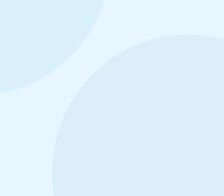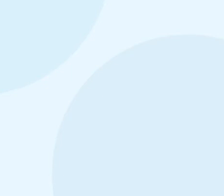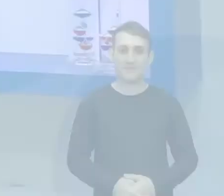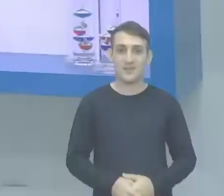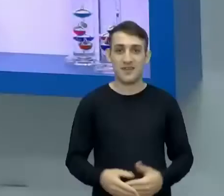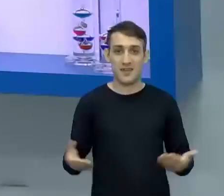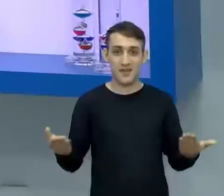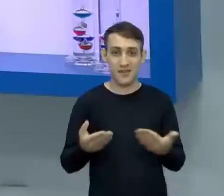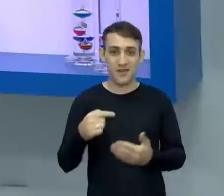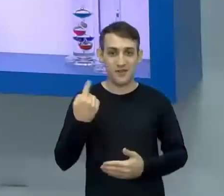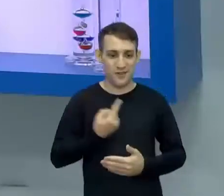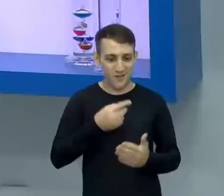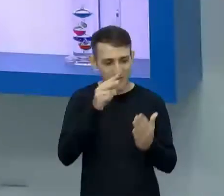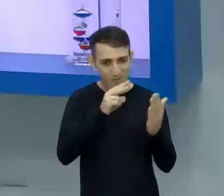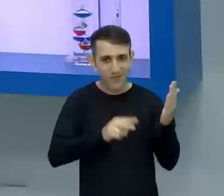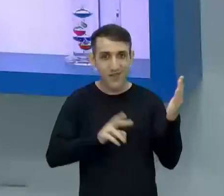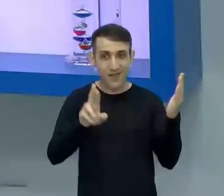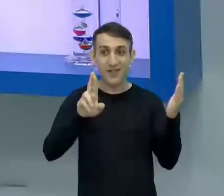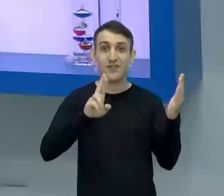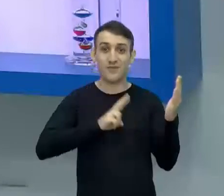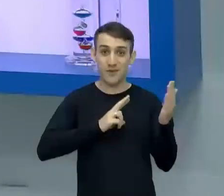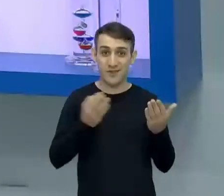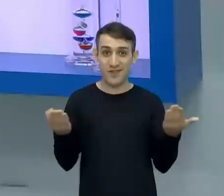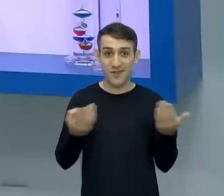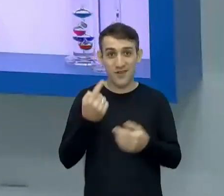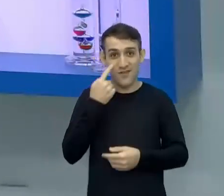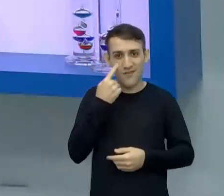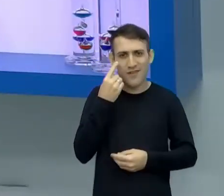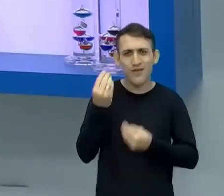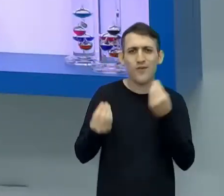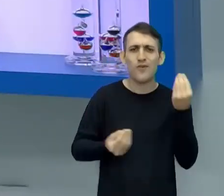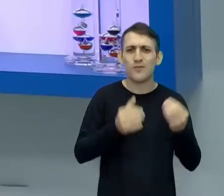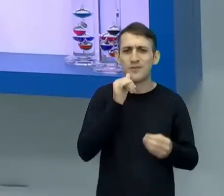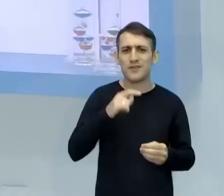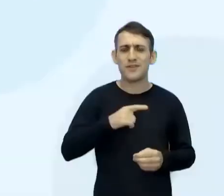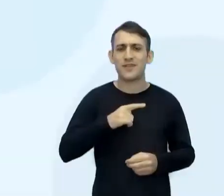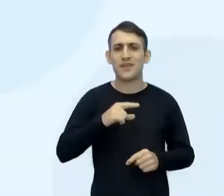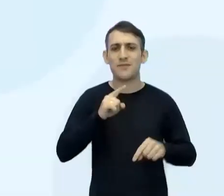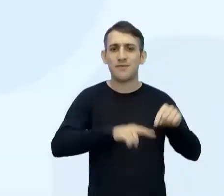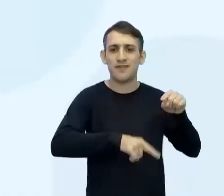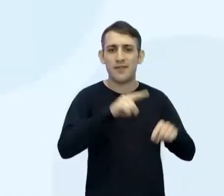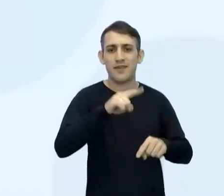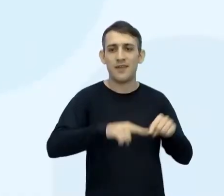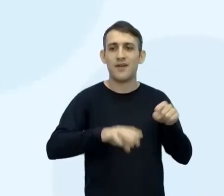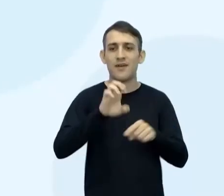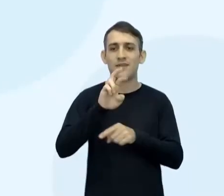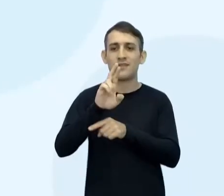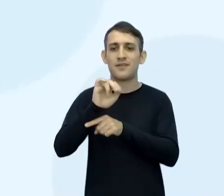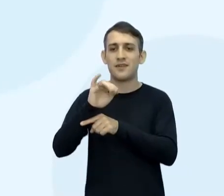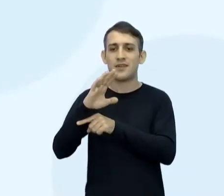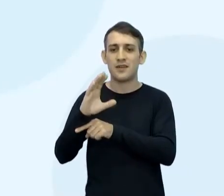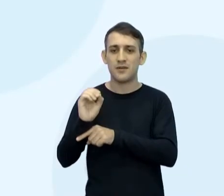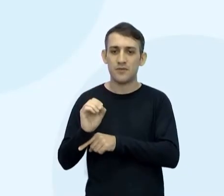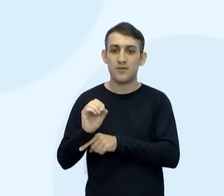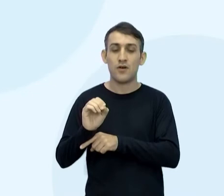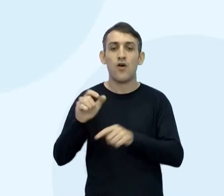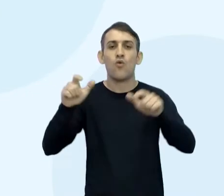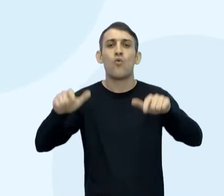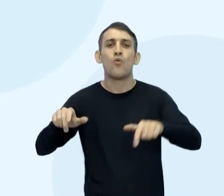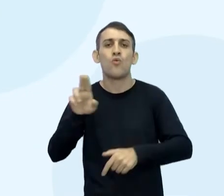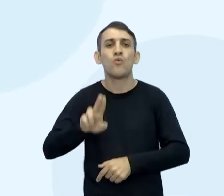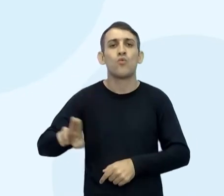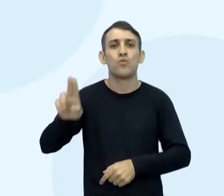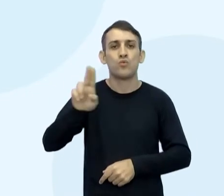Então vamos conferir a resposta, gente? Vamos conferir lá onde que aparece aí o material cerâmico, onde que esse material cerâmico é